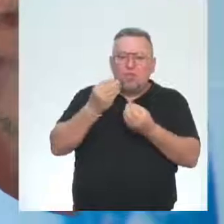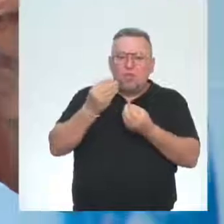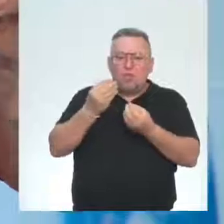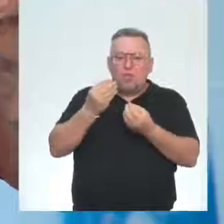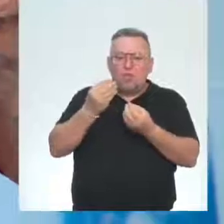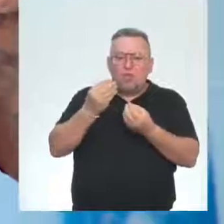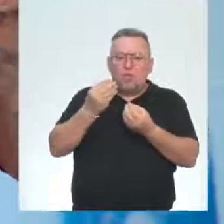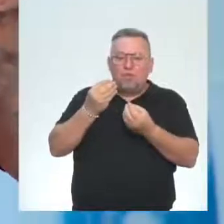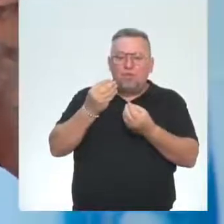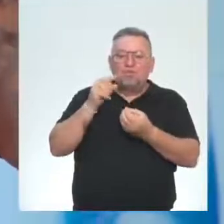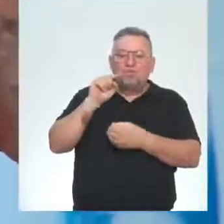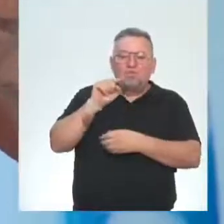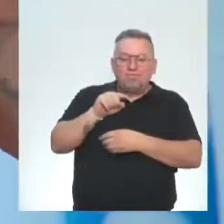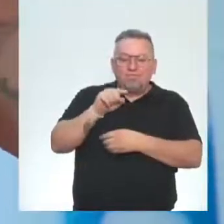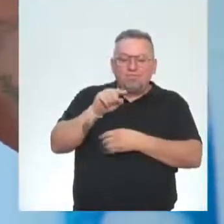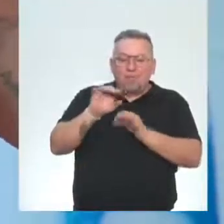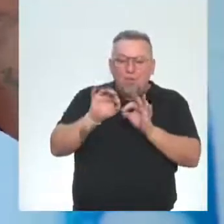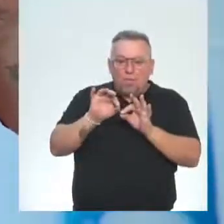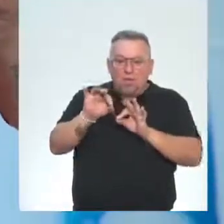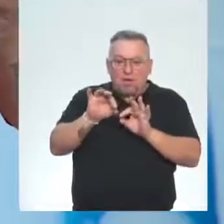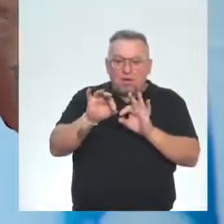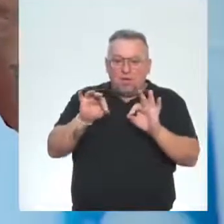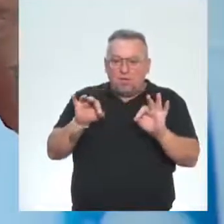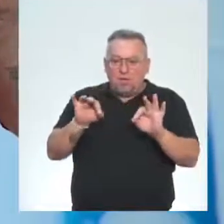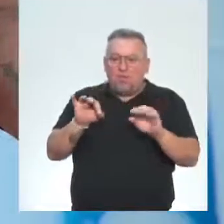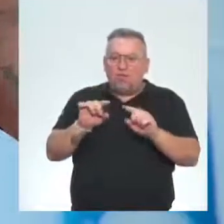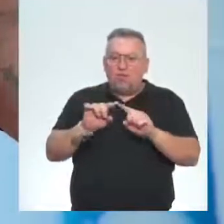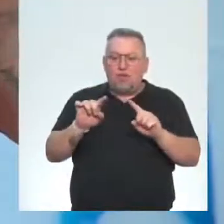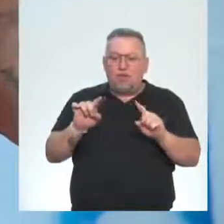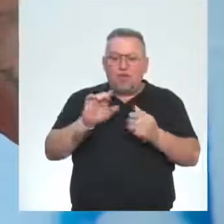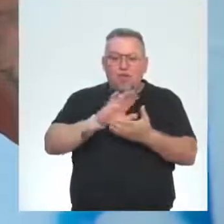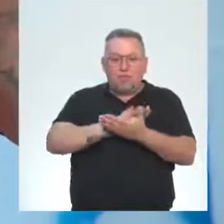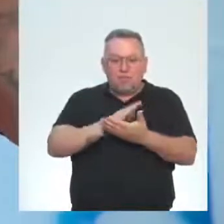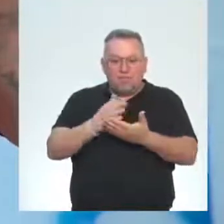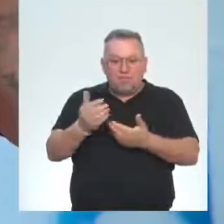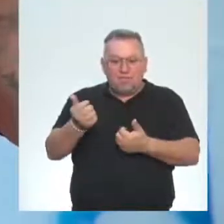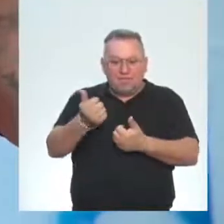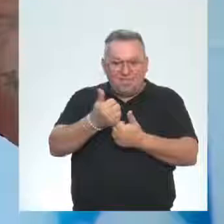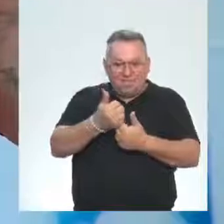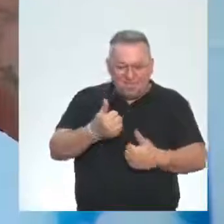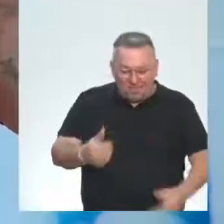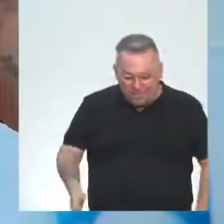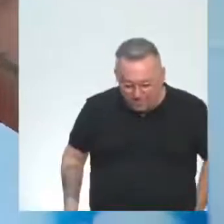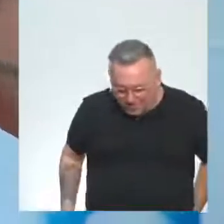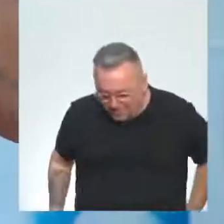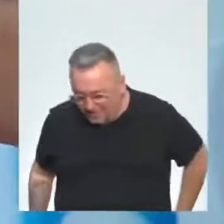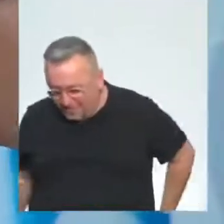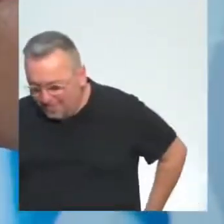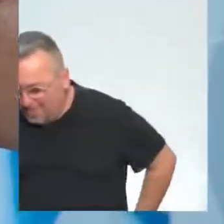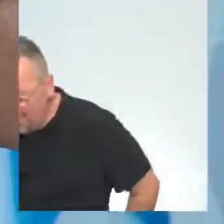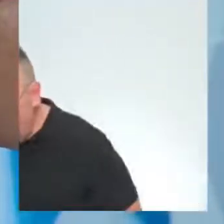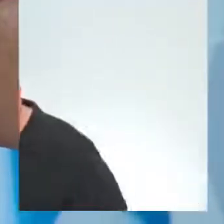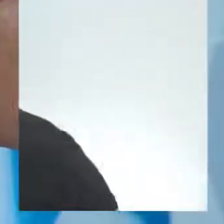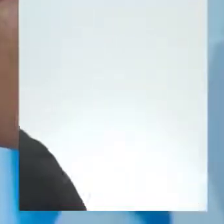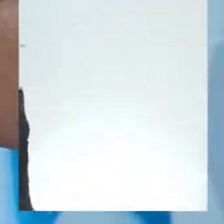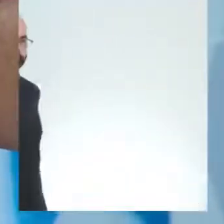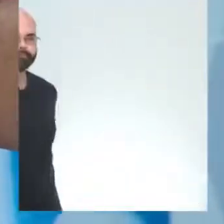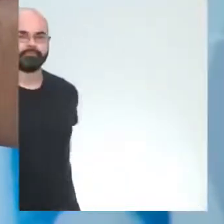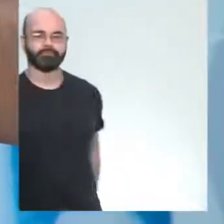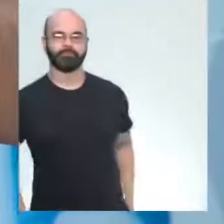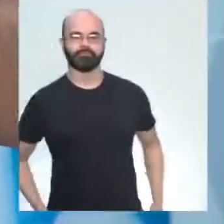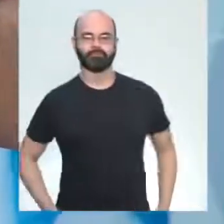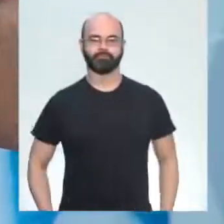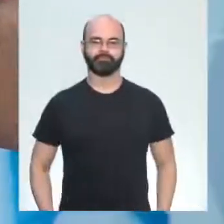gente localiza essas dimensões, ó. Localiza um canto dessa figura, tá? Eu localizei esse canto aqui, tá